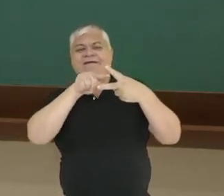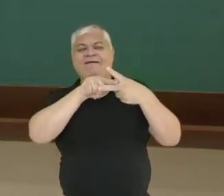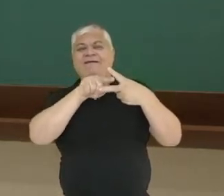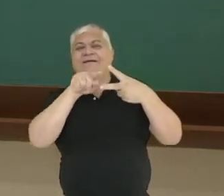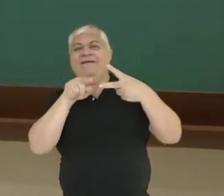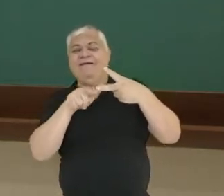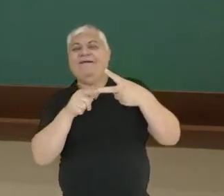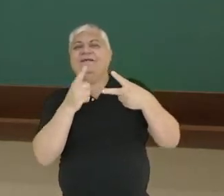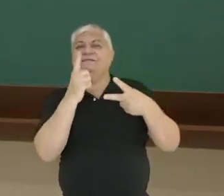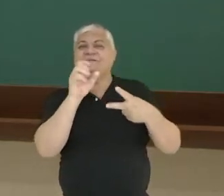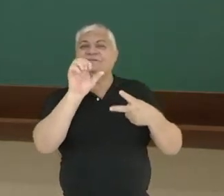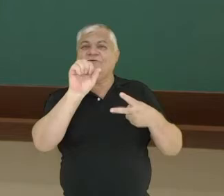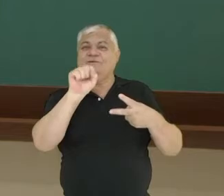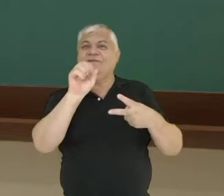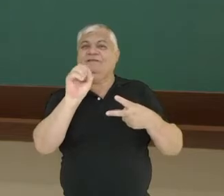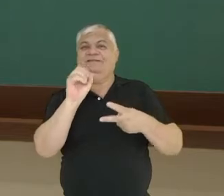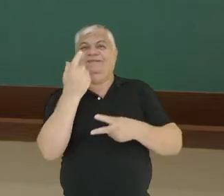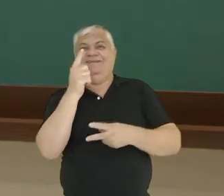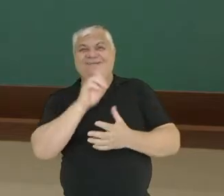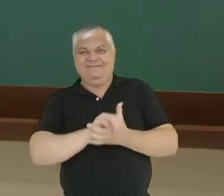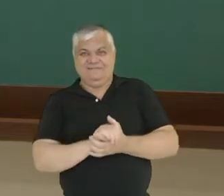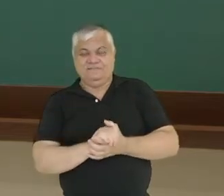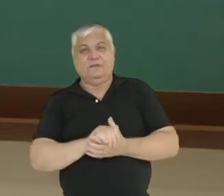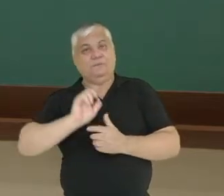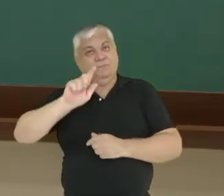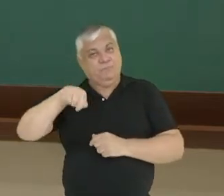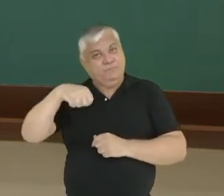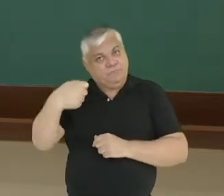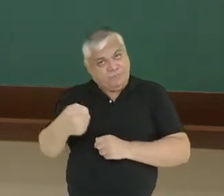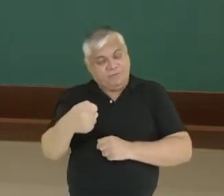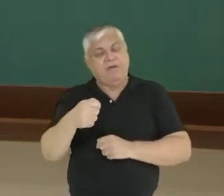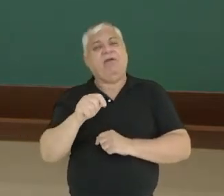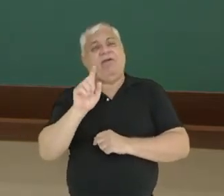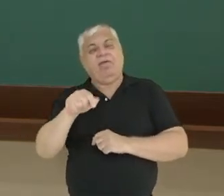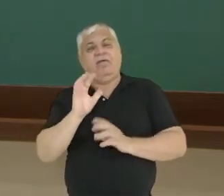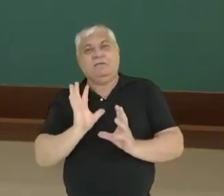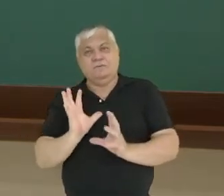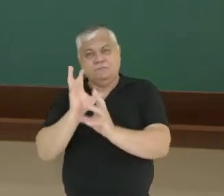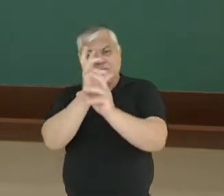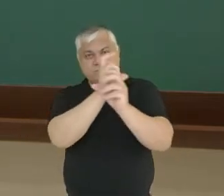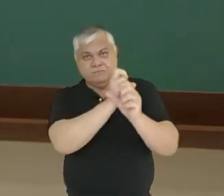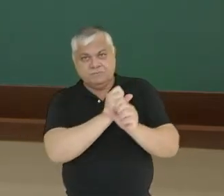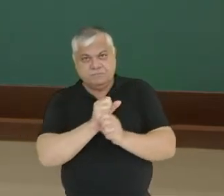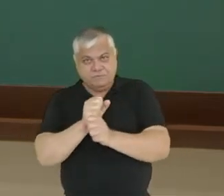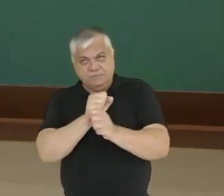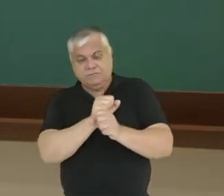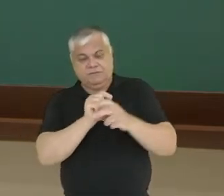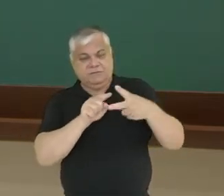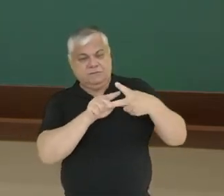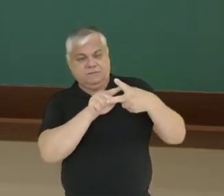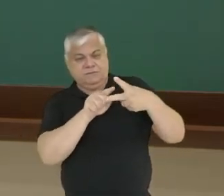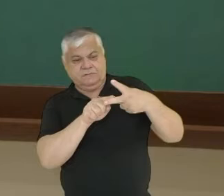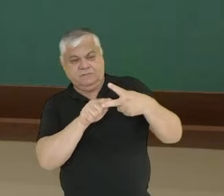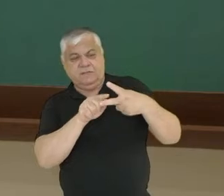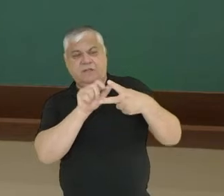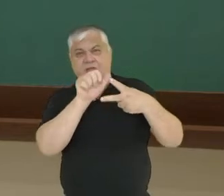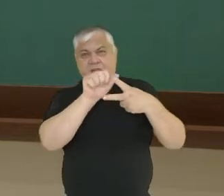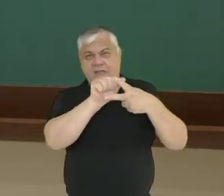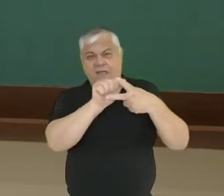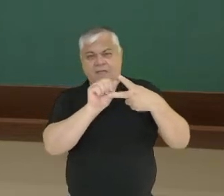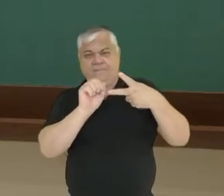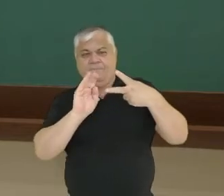de 180 graus. Então, isso significa que a somatória dos ângulos A, B